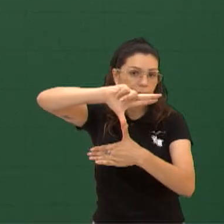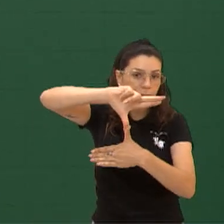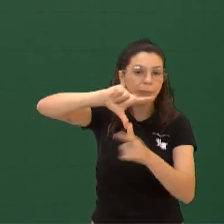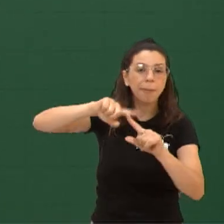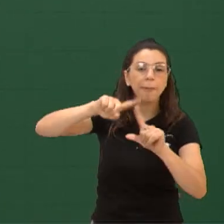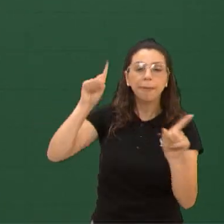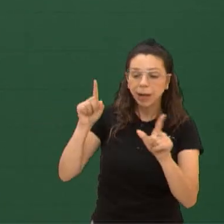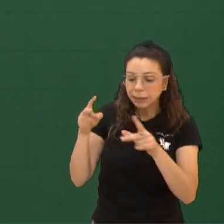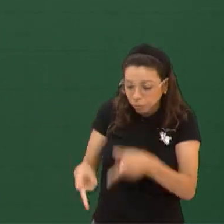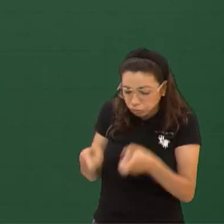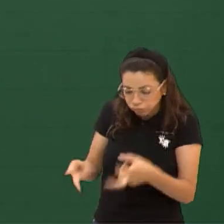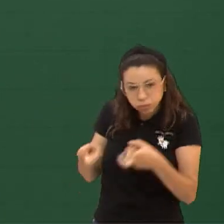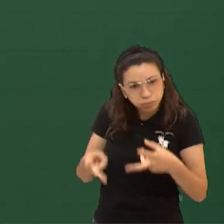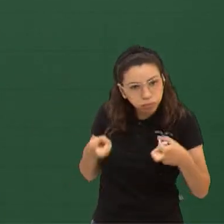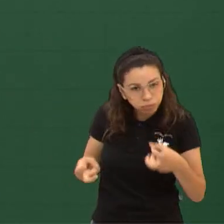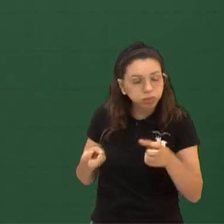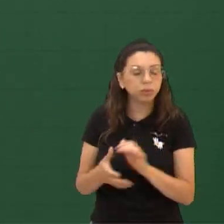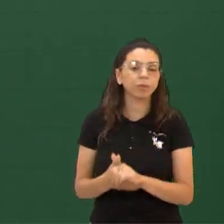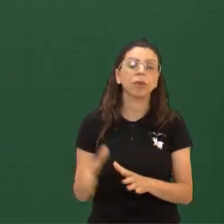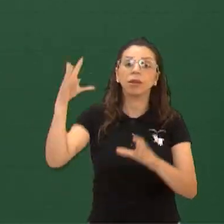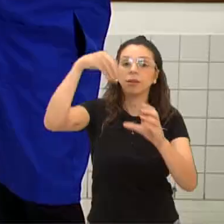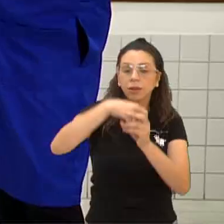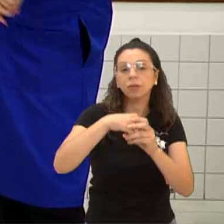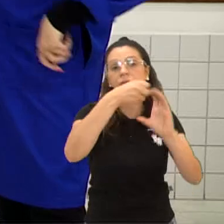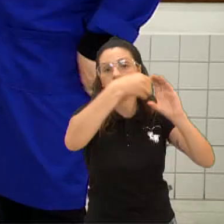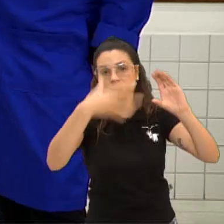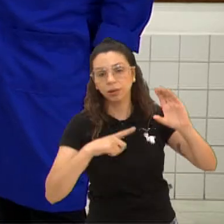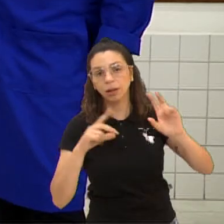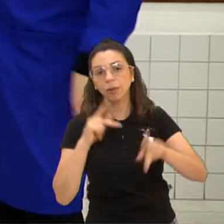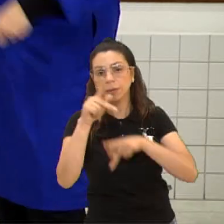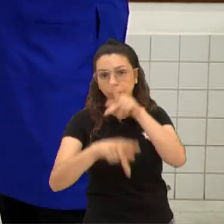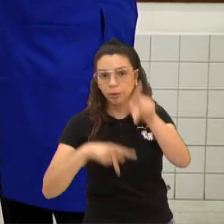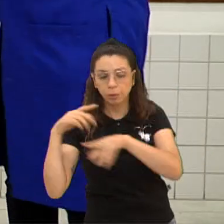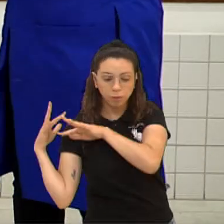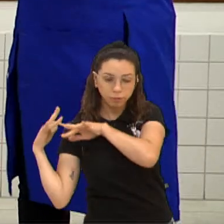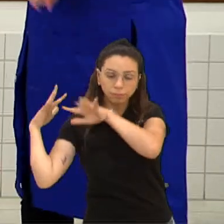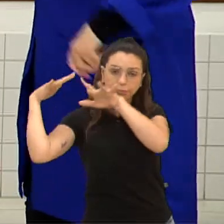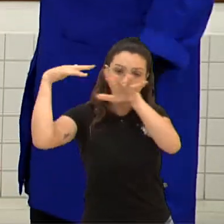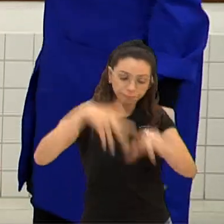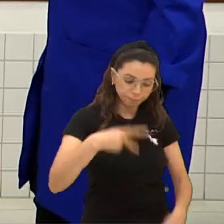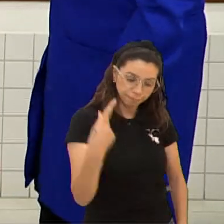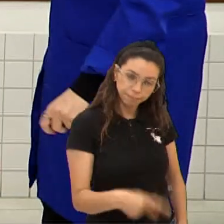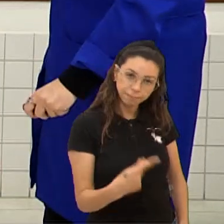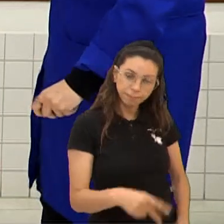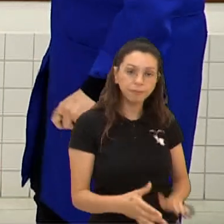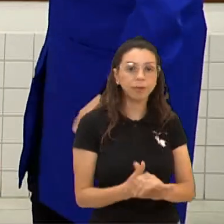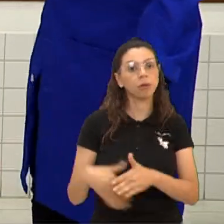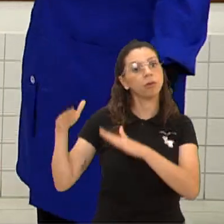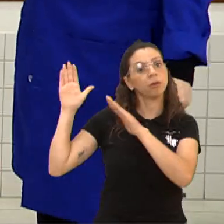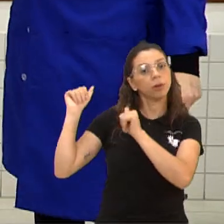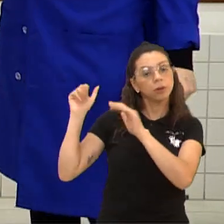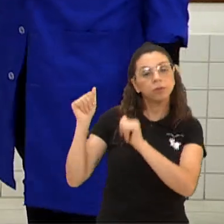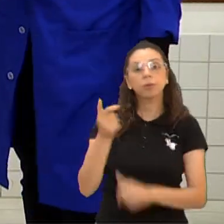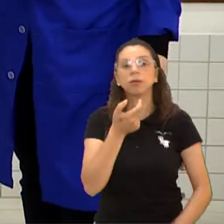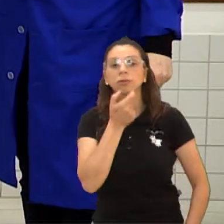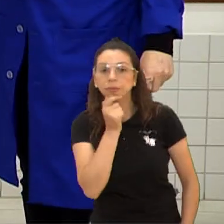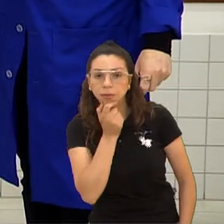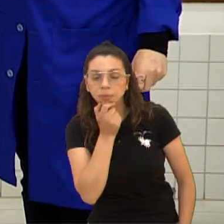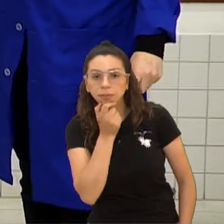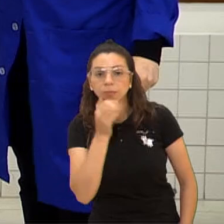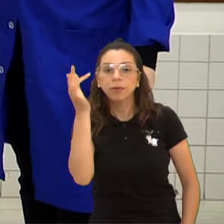mais de exploração. Dentro dessa perspectiva, temos os povos que chegaram aqui, que foram, professora? Espanhóis,